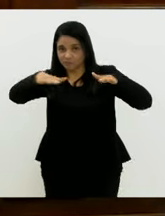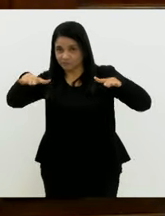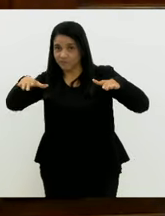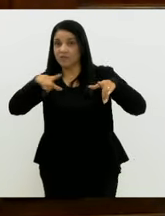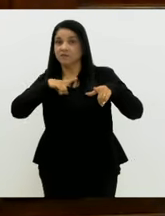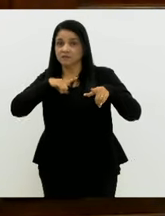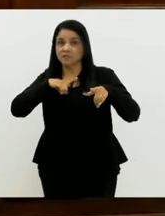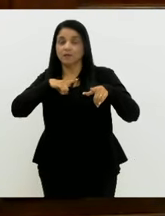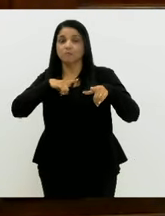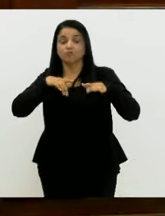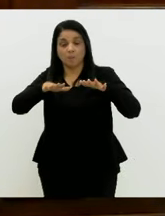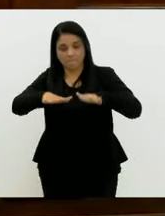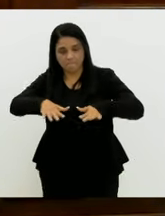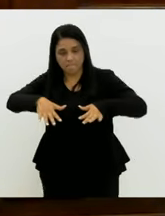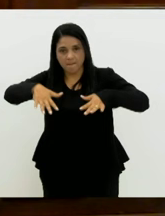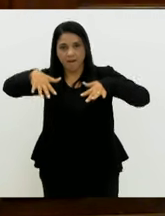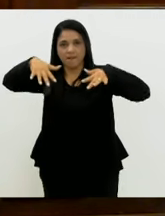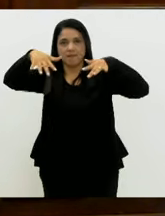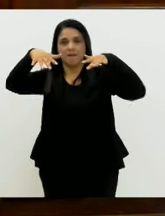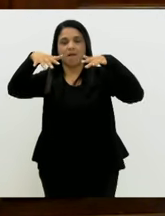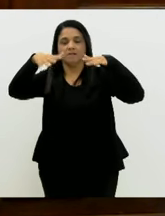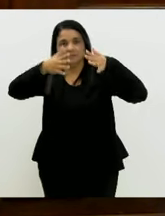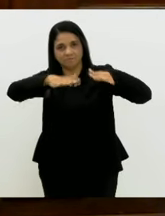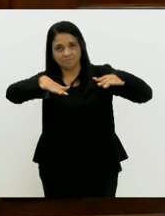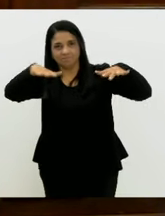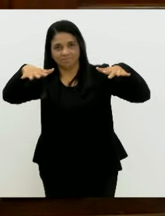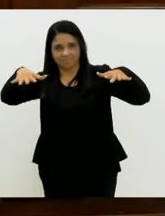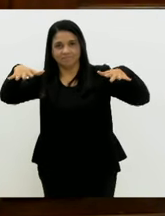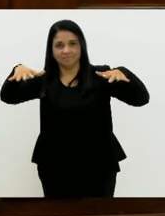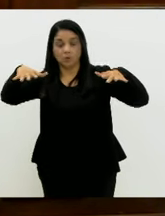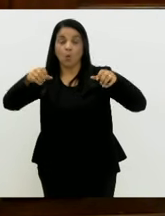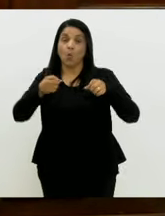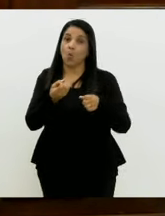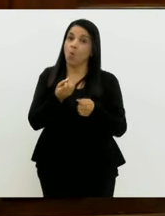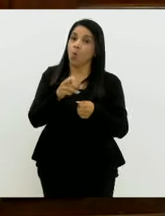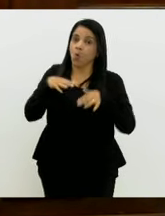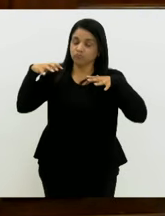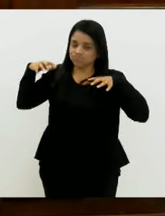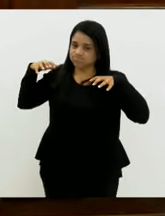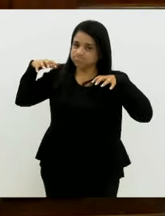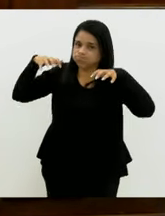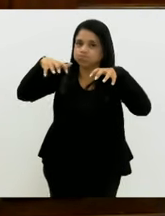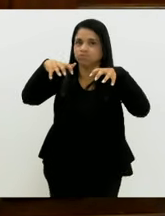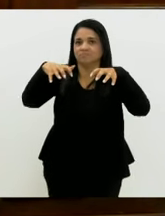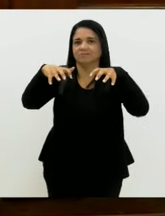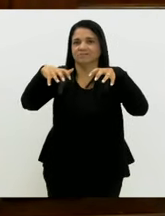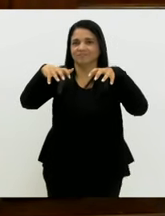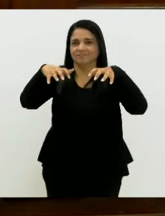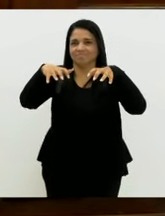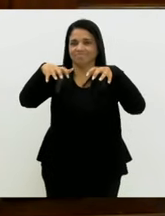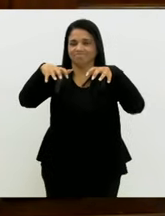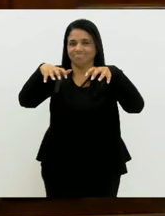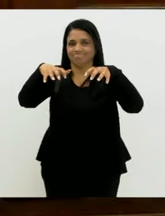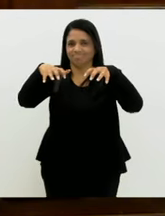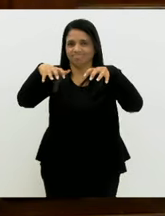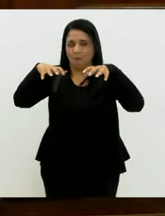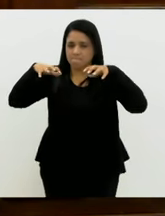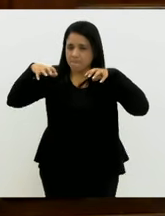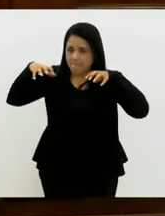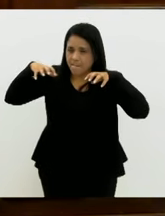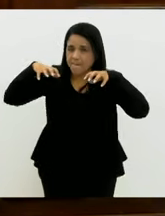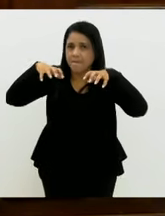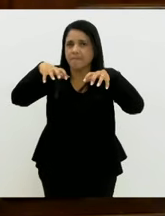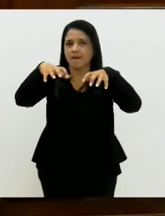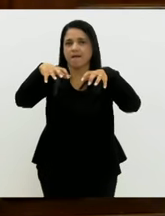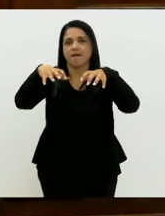quando nós temos um alto índice de chuvas, de precipitação muito grande, e aí